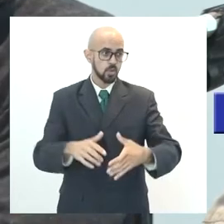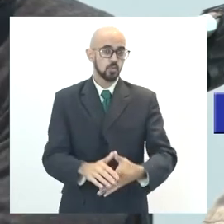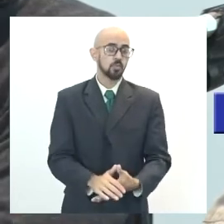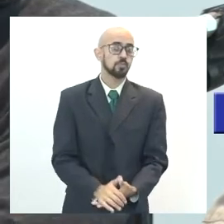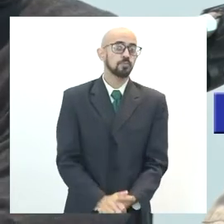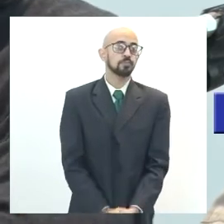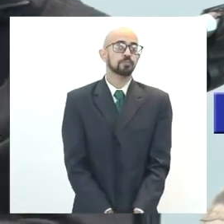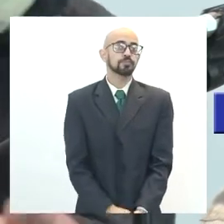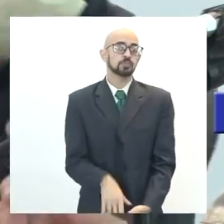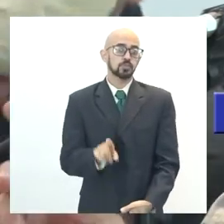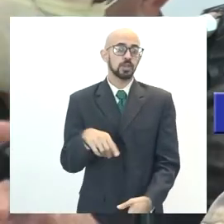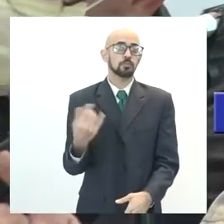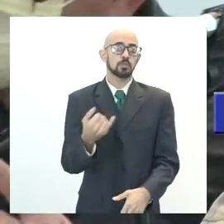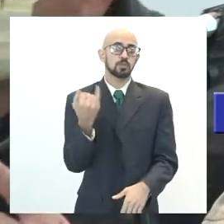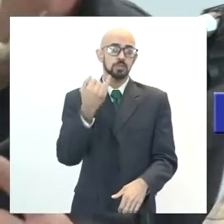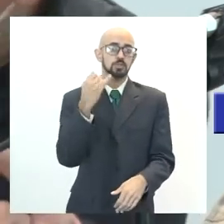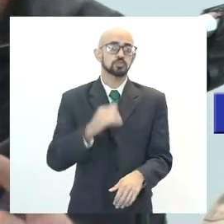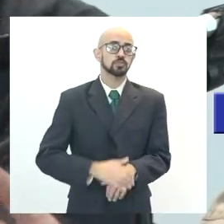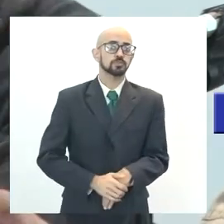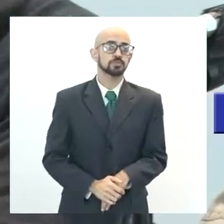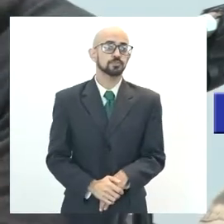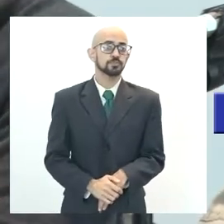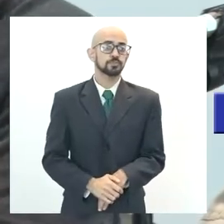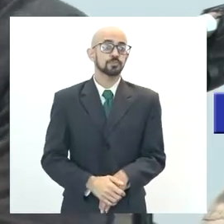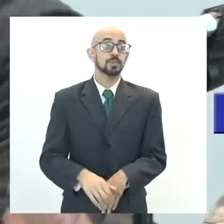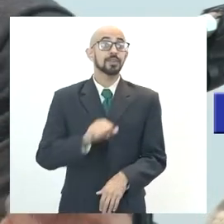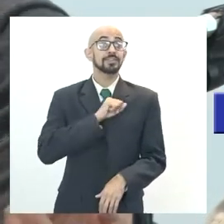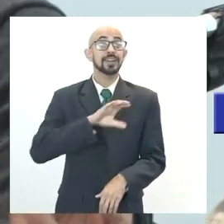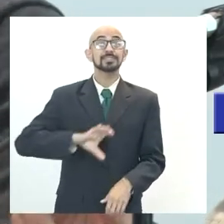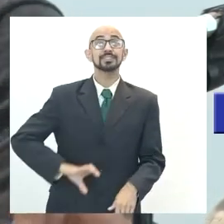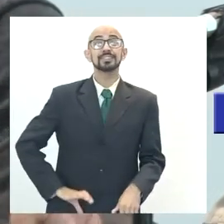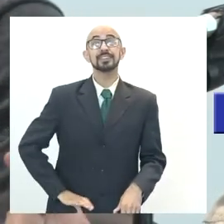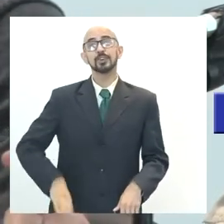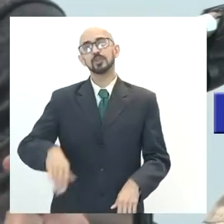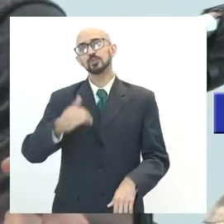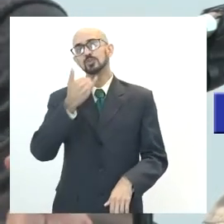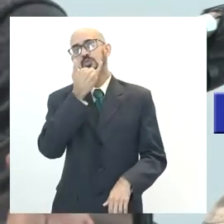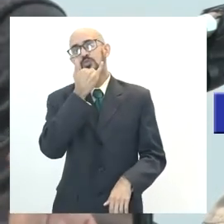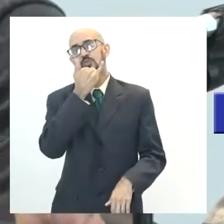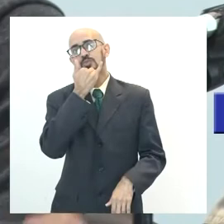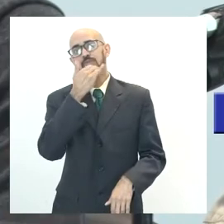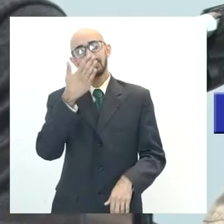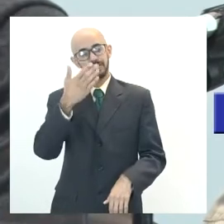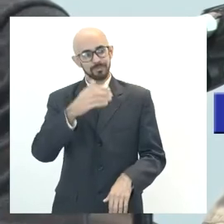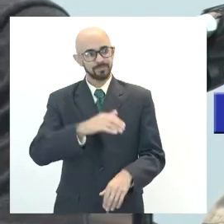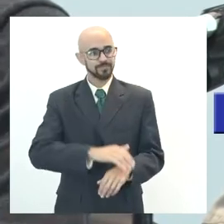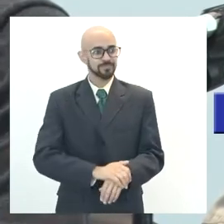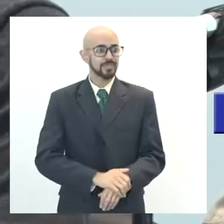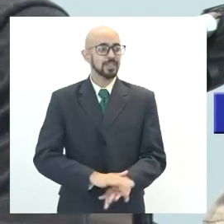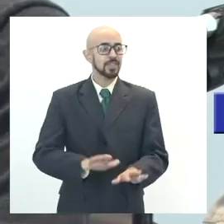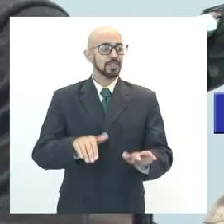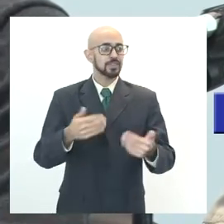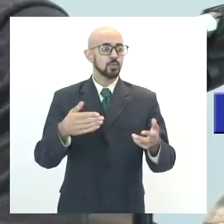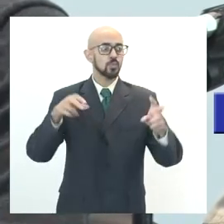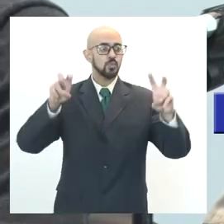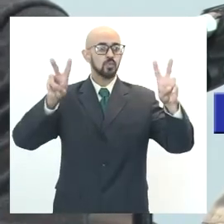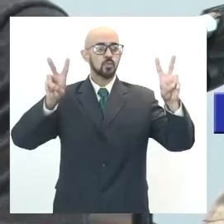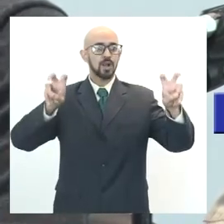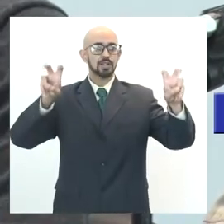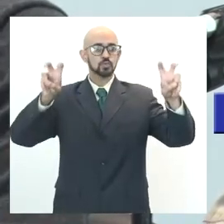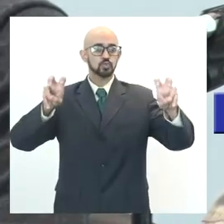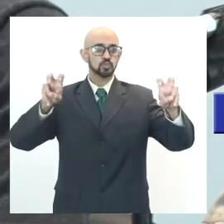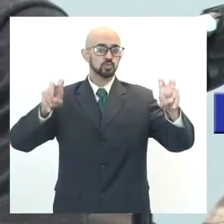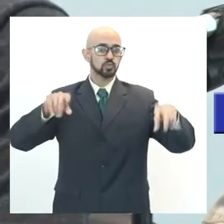isso é importante o André Ceciliano né é o assunto aqui é pack